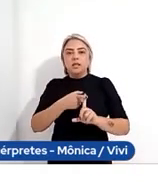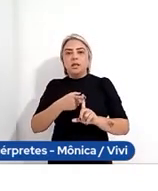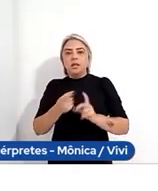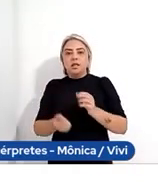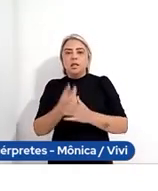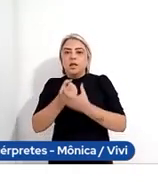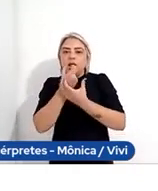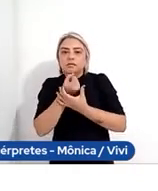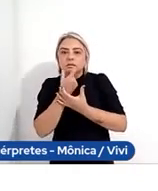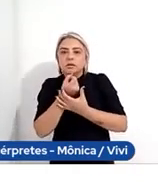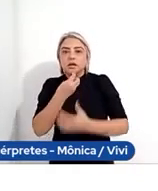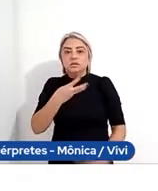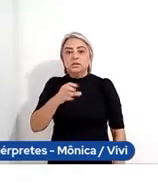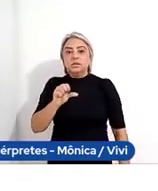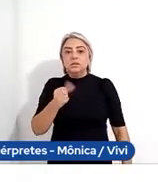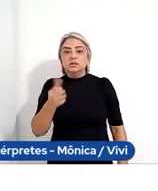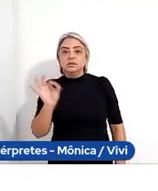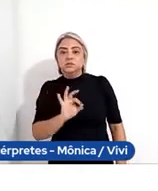farmacêutico ativo é de 36% do SEIS.